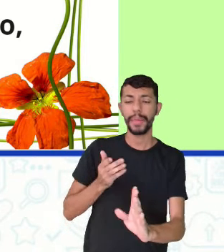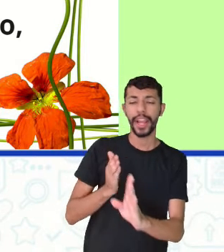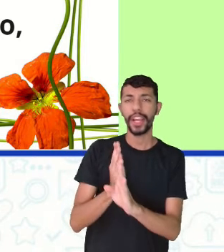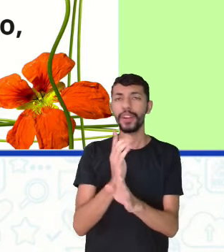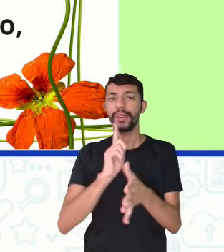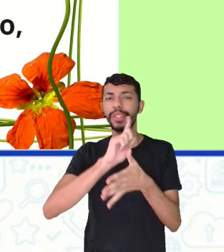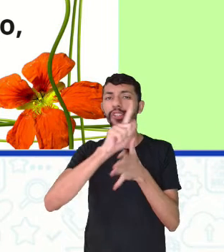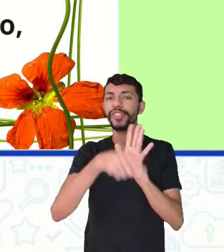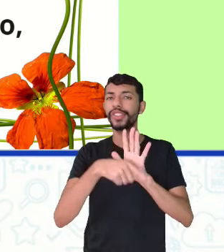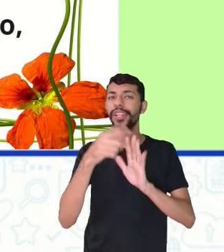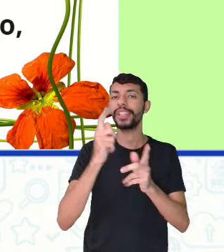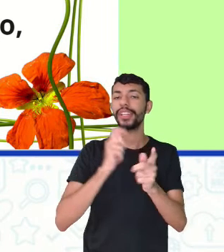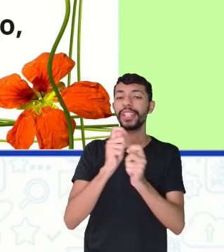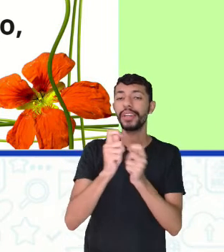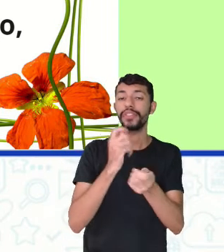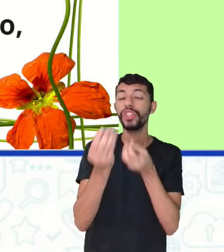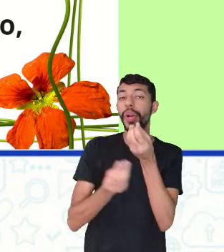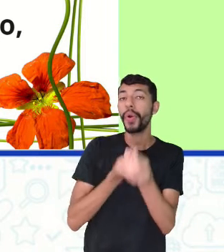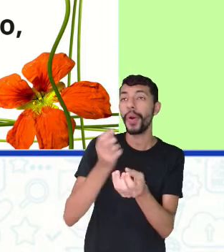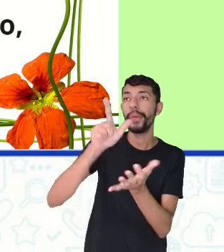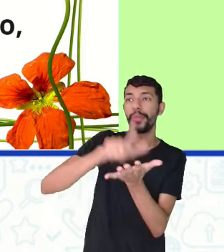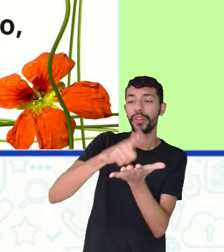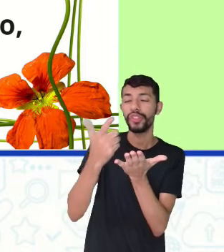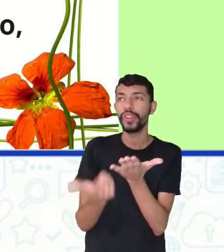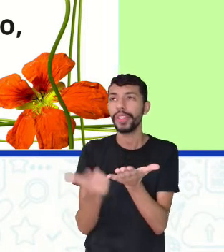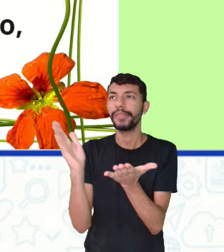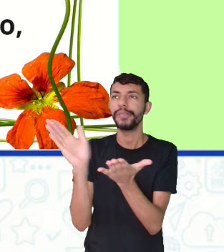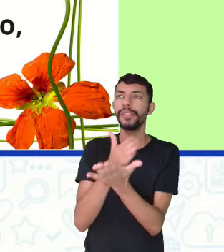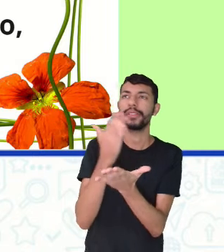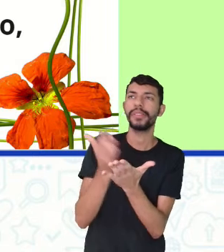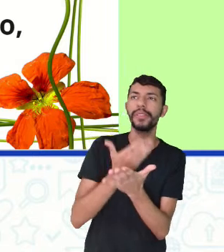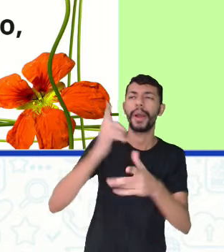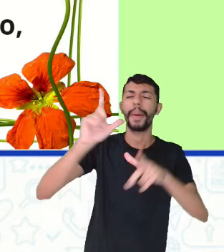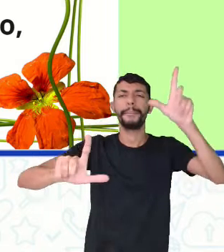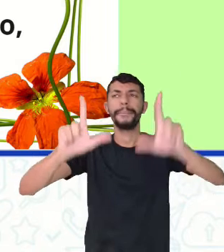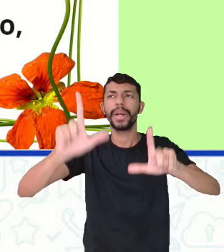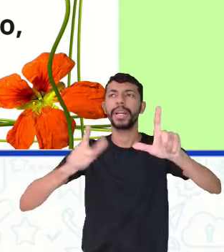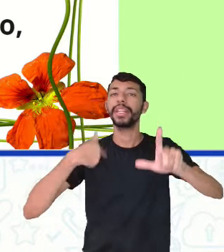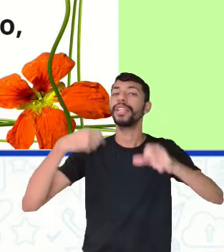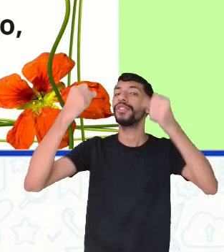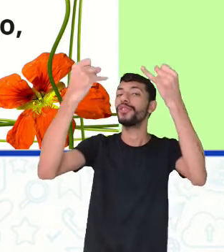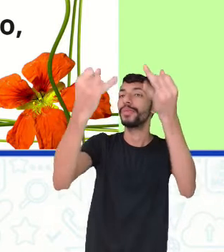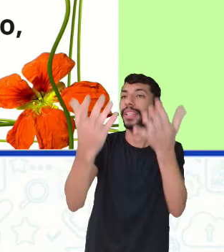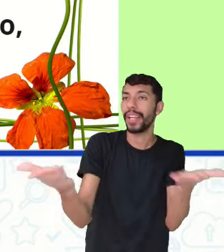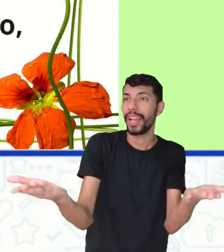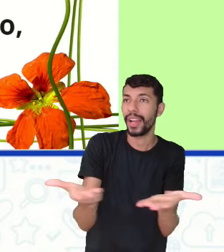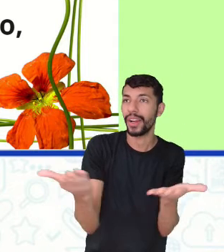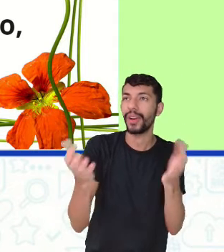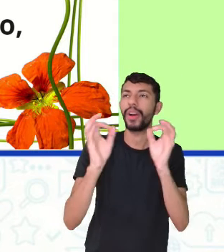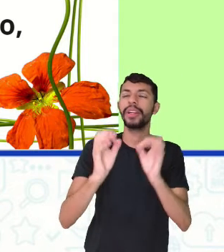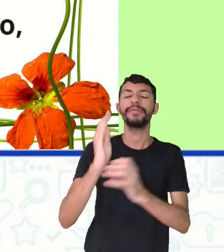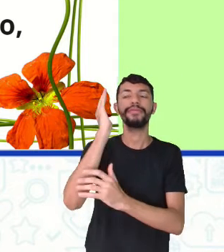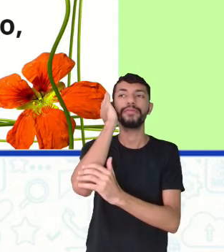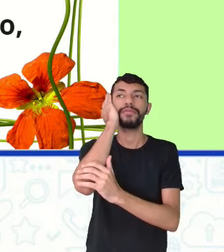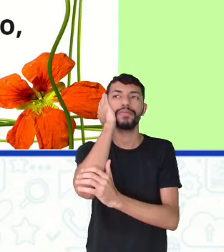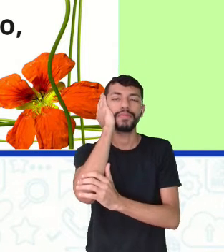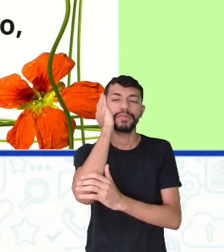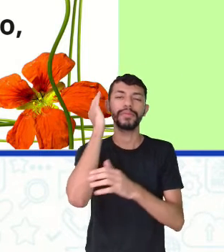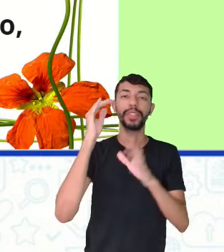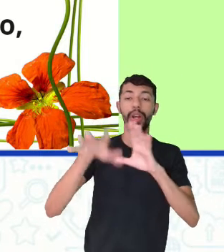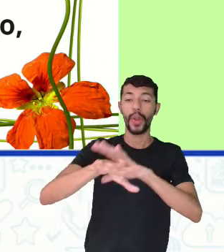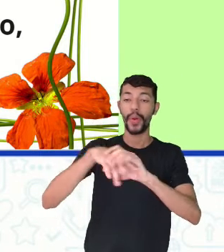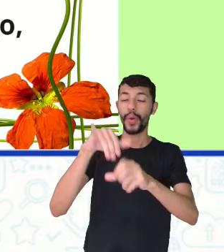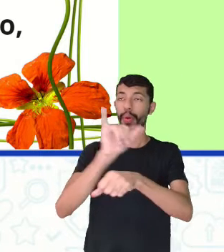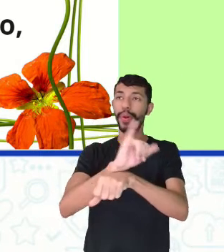gênero entrevista em jornais, revista, programas de televisão que eu já falei, rádio, canais